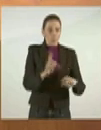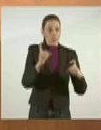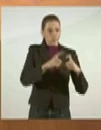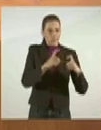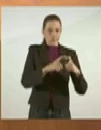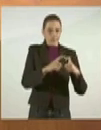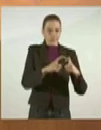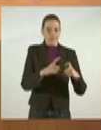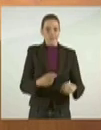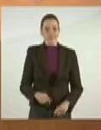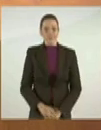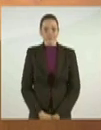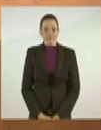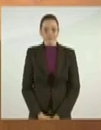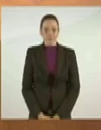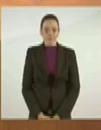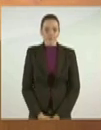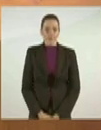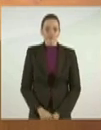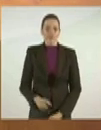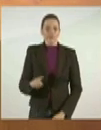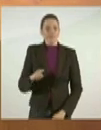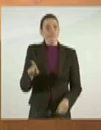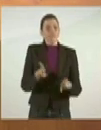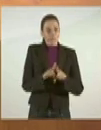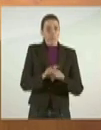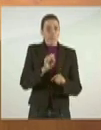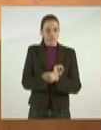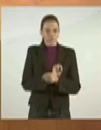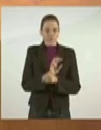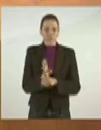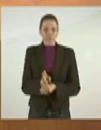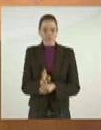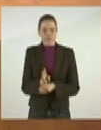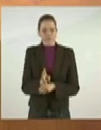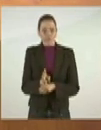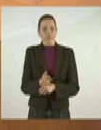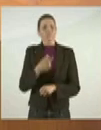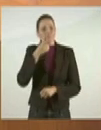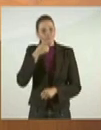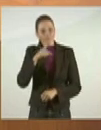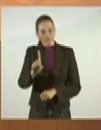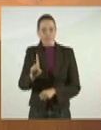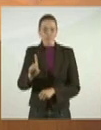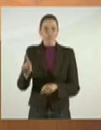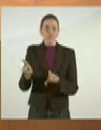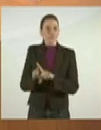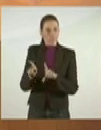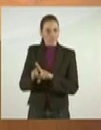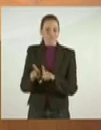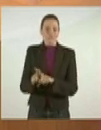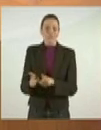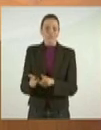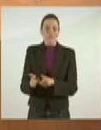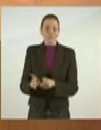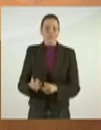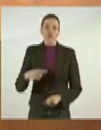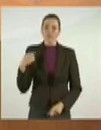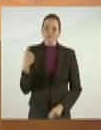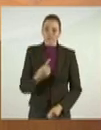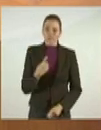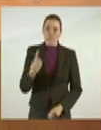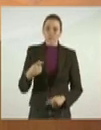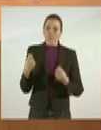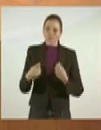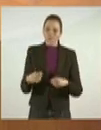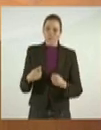Universidade Estadual do Maranhão passou nas duas universidades uma aluna de escola pública e é dever nosso dar atenção